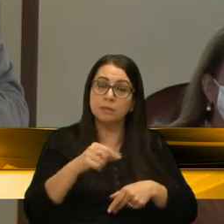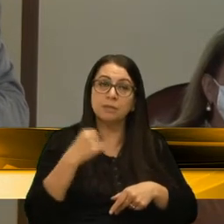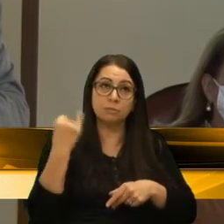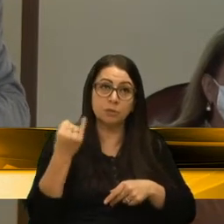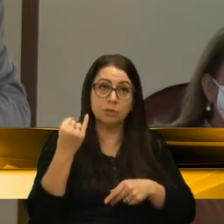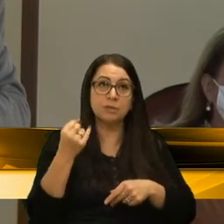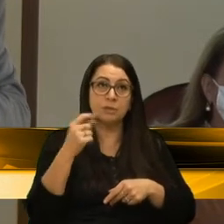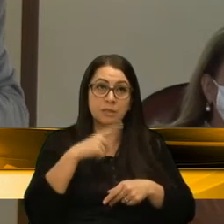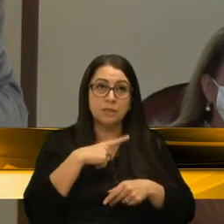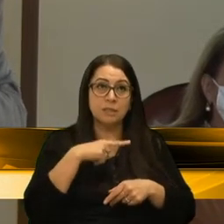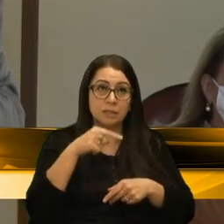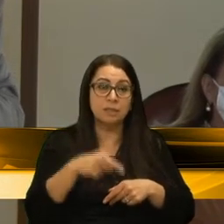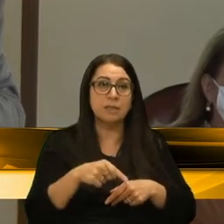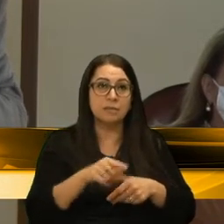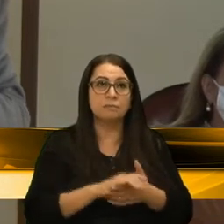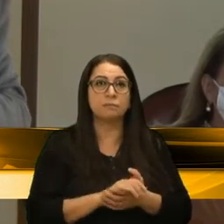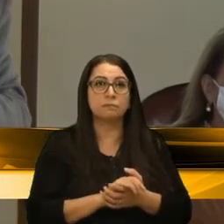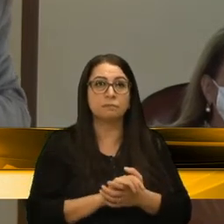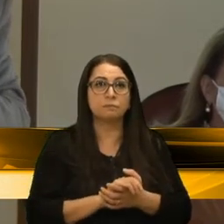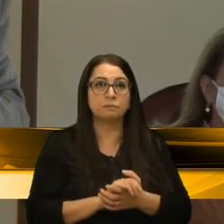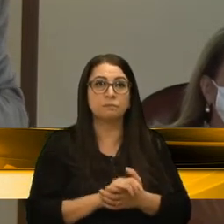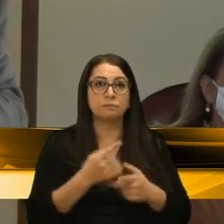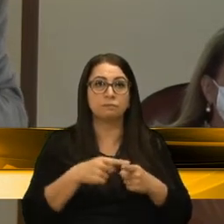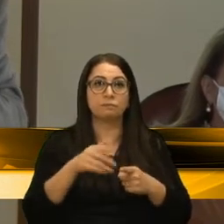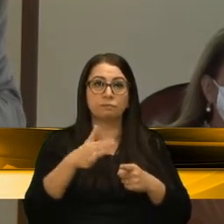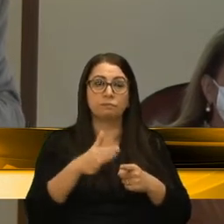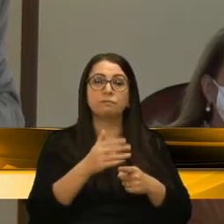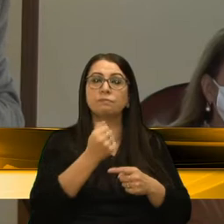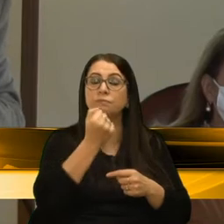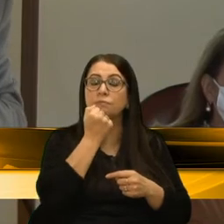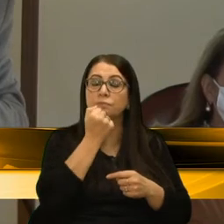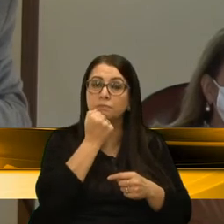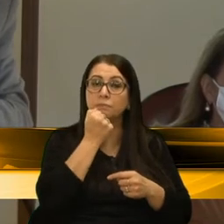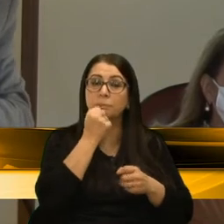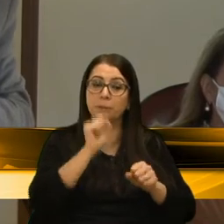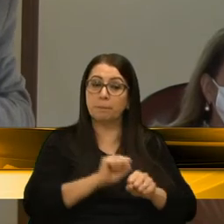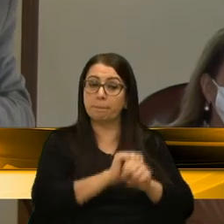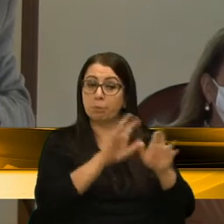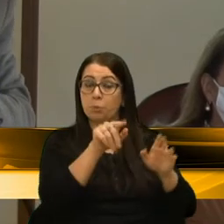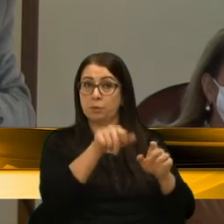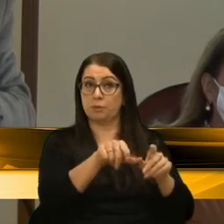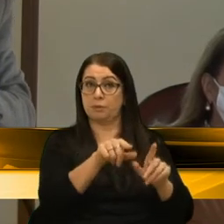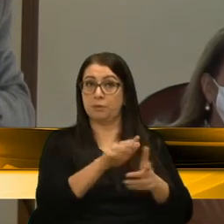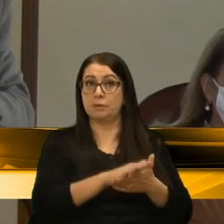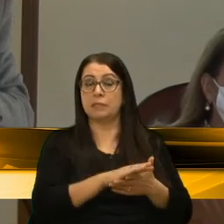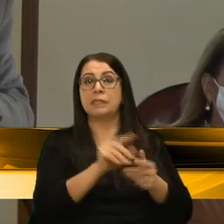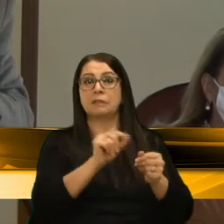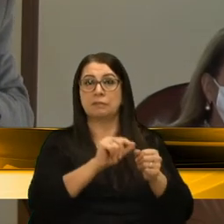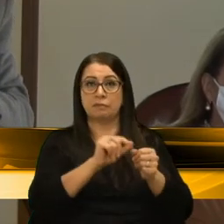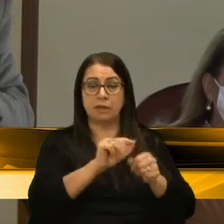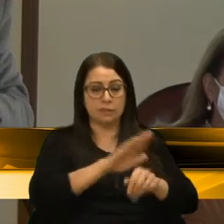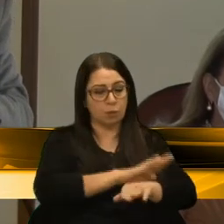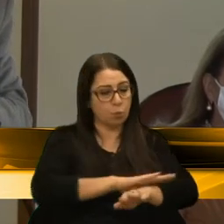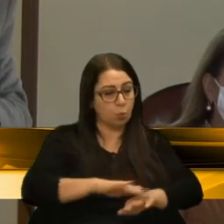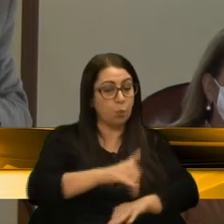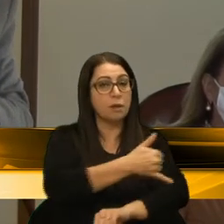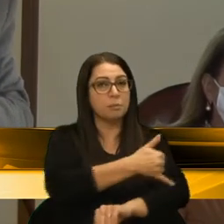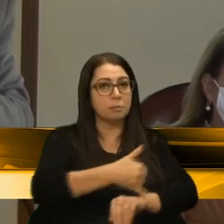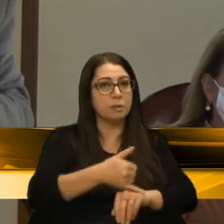ele já esteja disponível, porque às vezes tem rocha, precisa de detonação, faz a pavimentação,